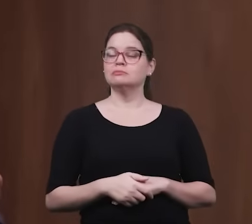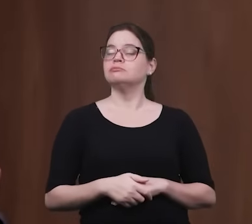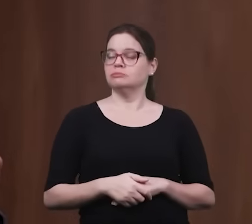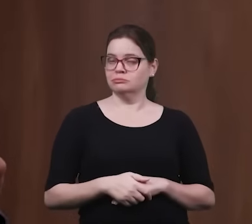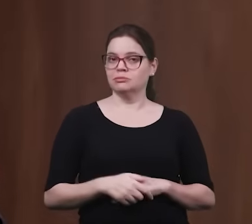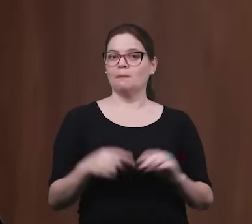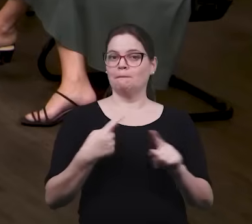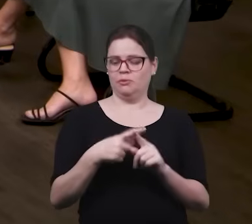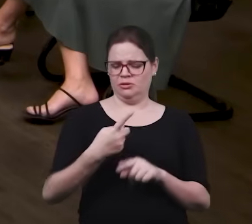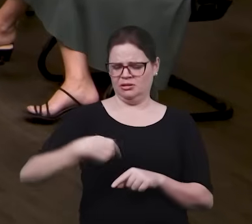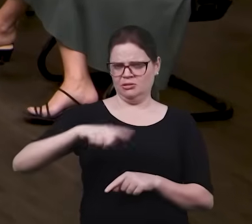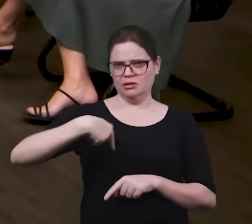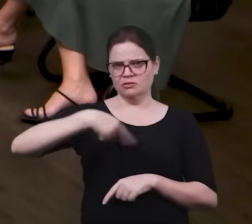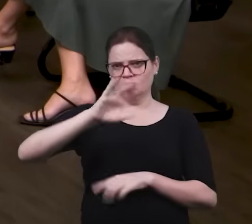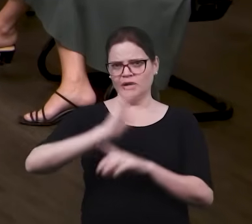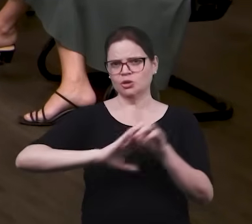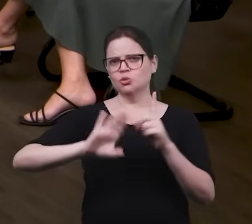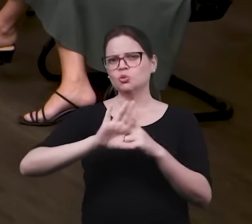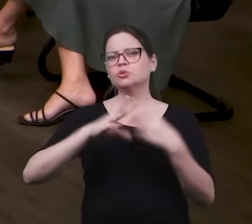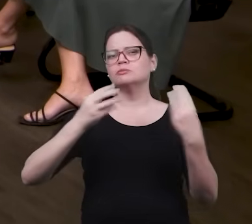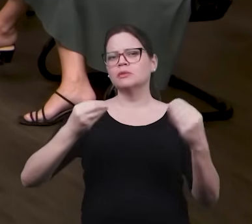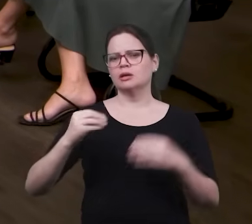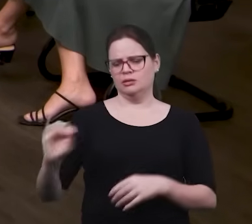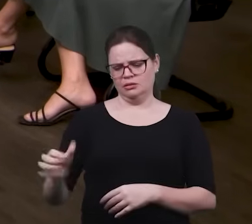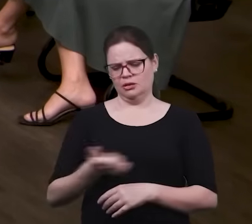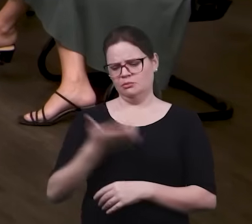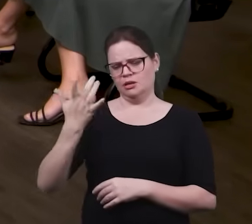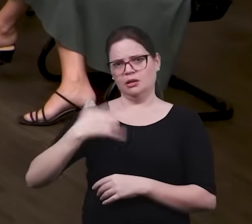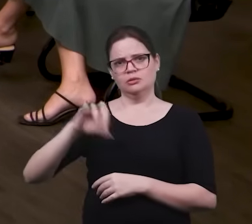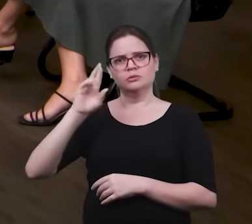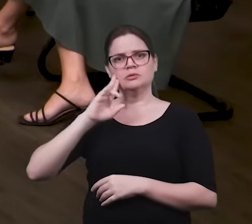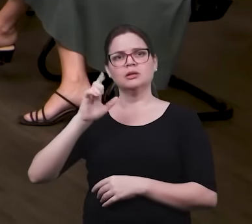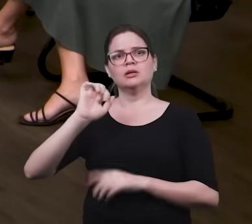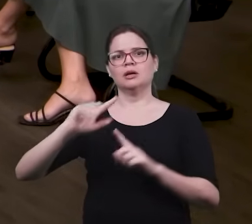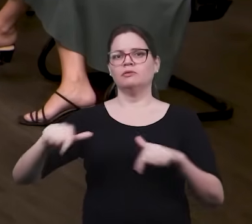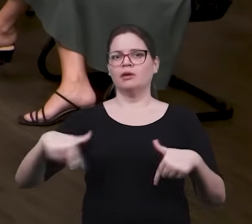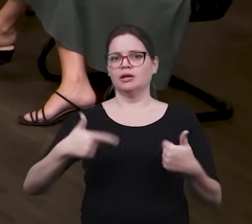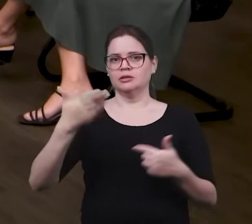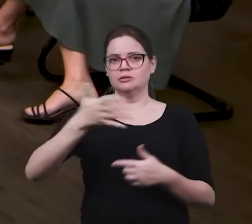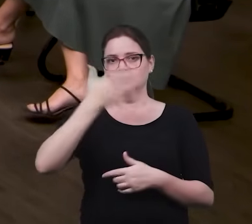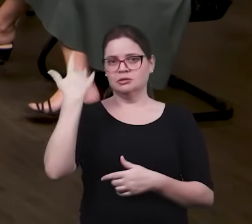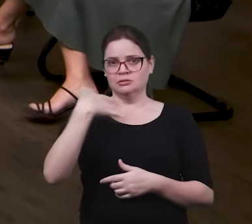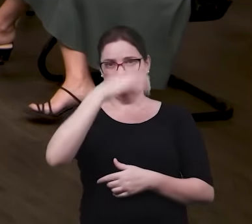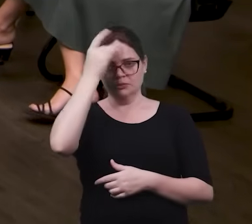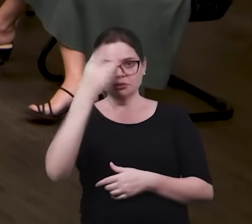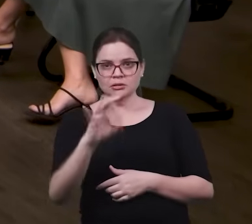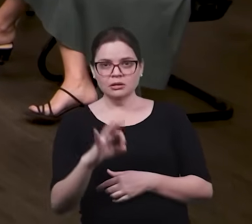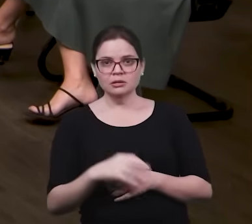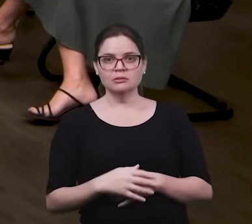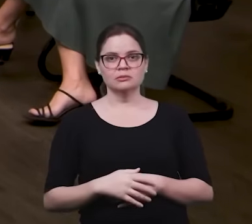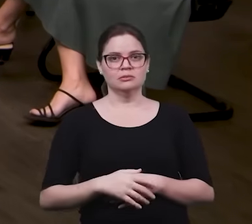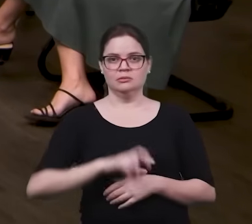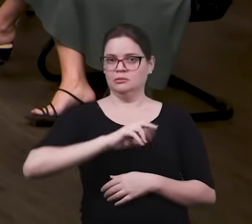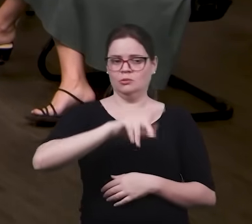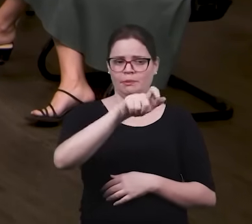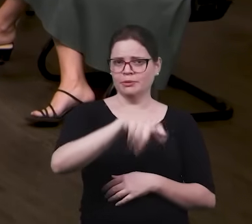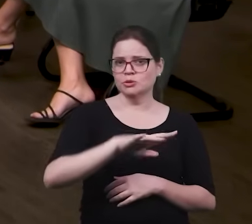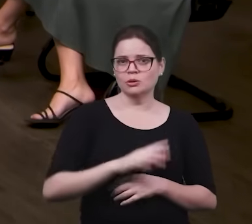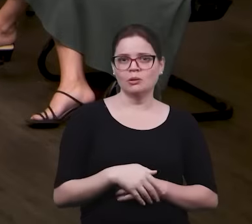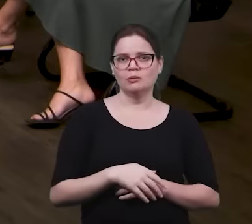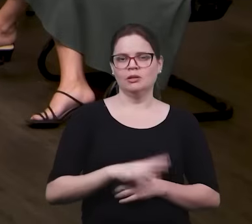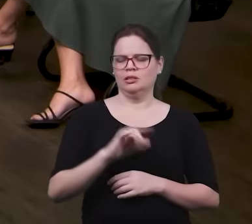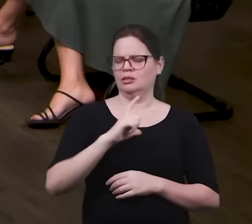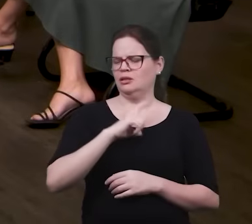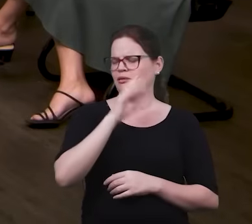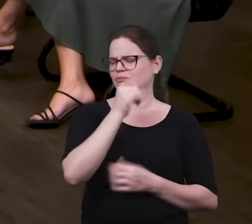Porque nós vamos à casa do Senhor, é para adorar o Senhor. Quem vai agir é o Espírito Santo. Quem vai agir é o Espírito Santo. E nós temos vários